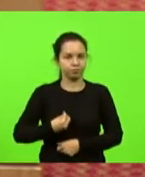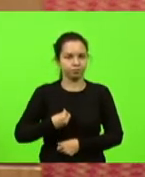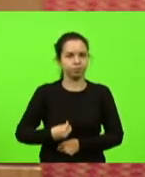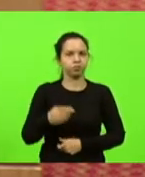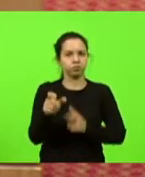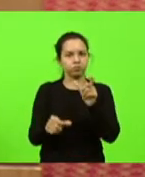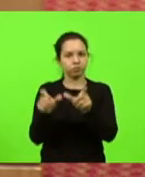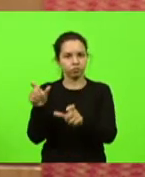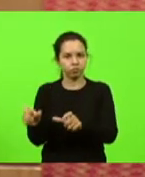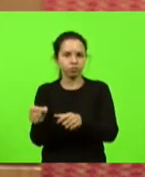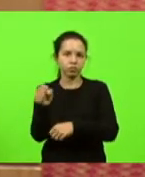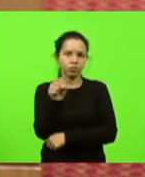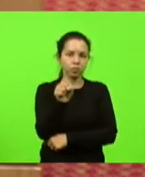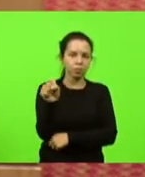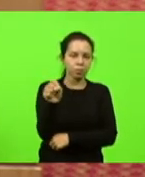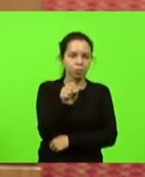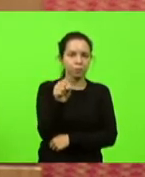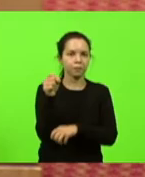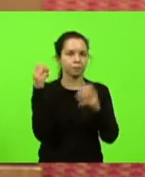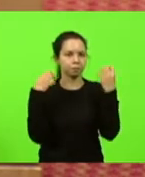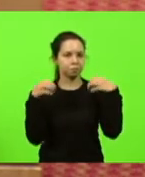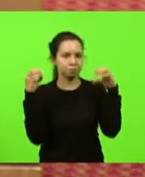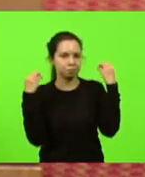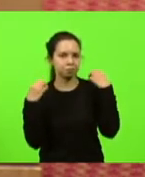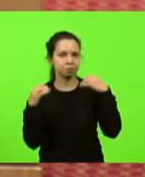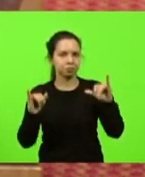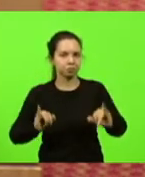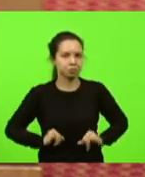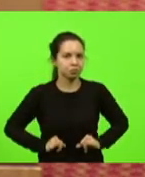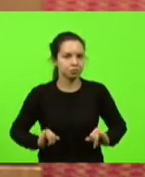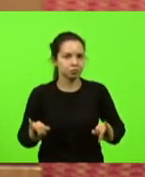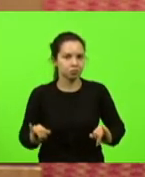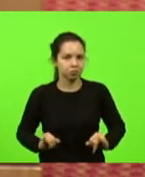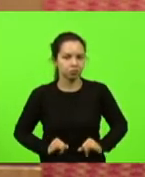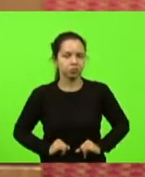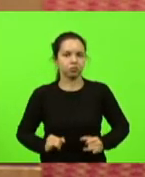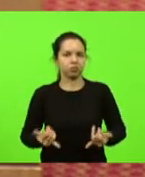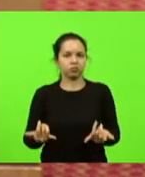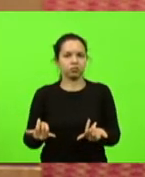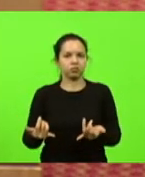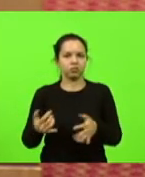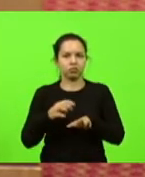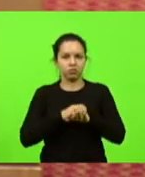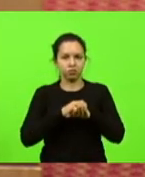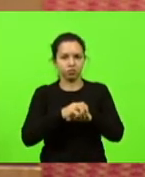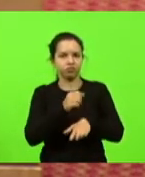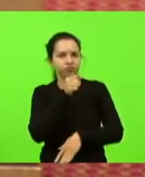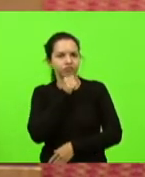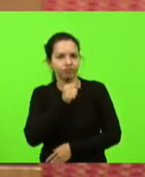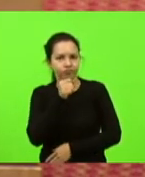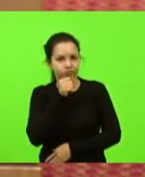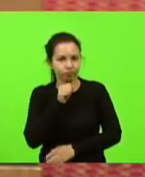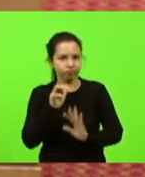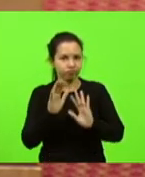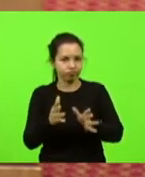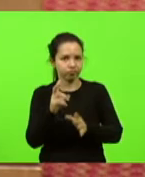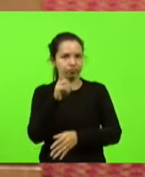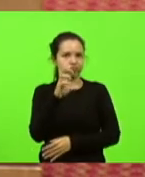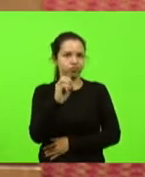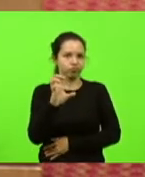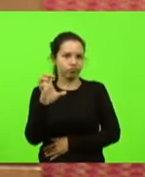de ambulância sofrendo para trazer com um veículo velho 500,